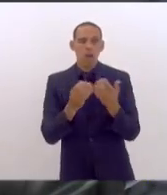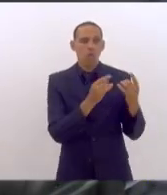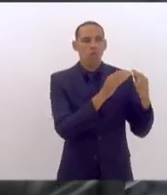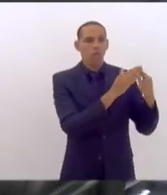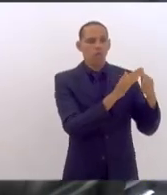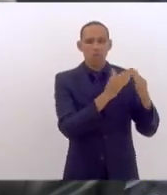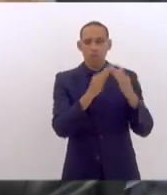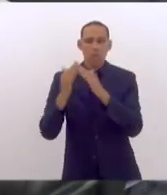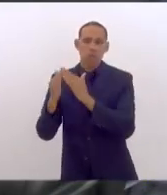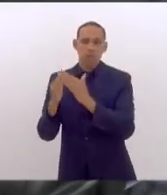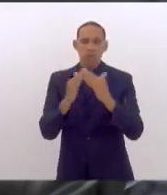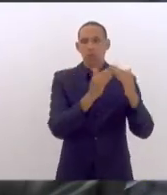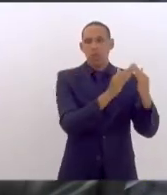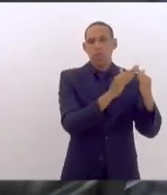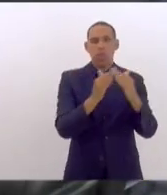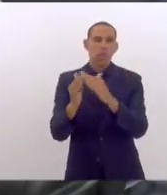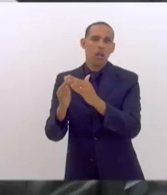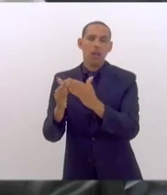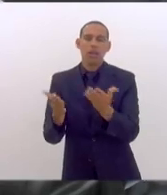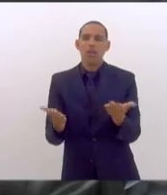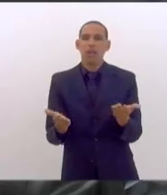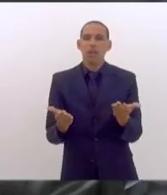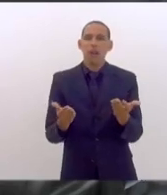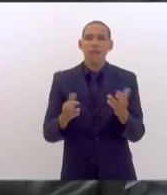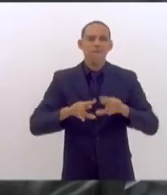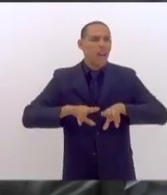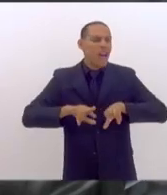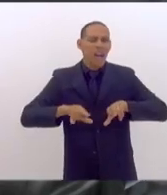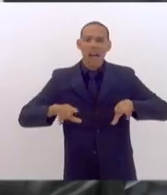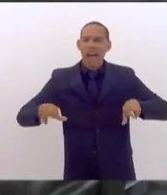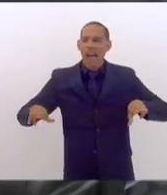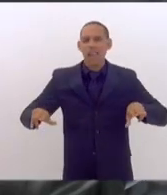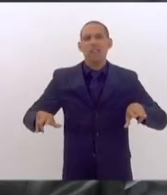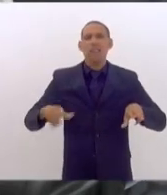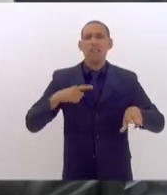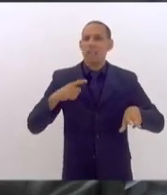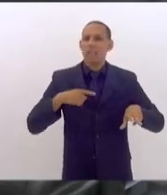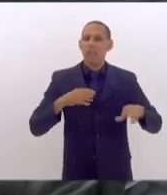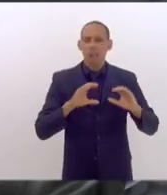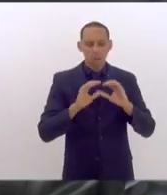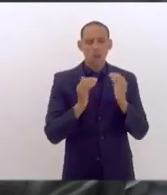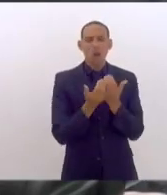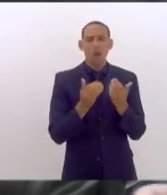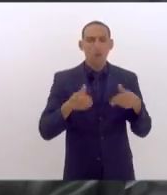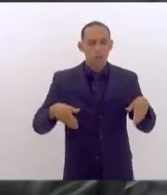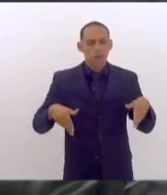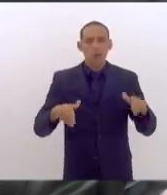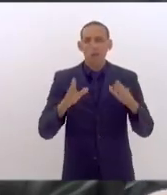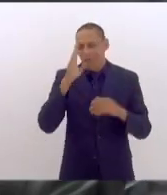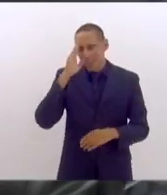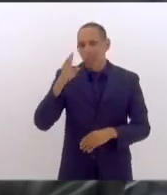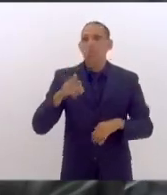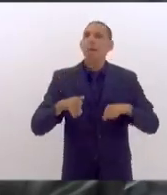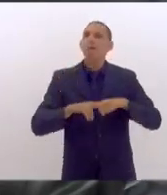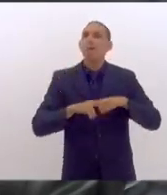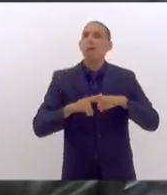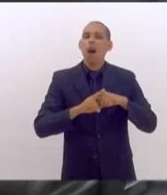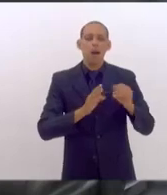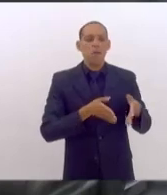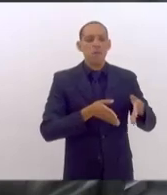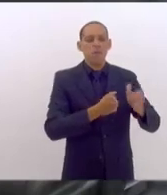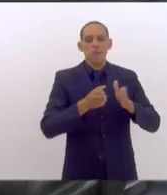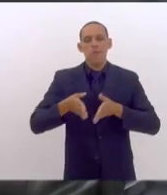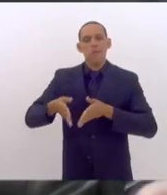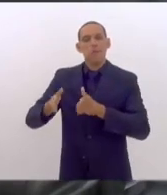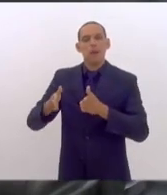aqui o talco laranja modo nenhum aqui eu vou lá existe várias comunidades que moram principalmente no ramal de Belford Roxo e